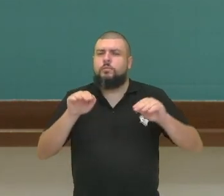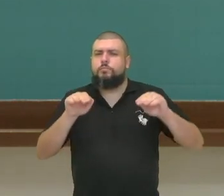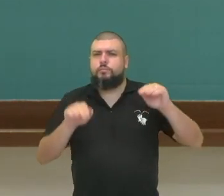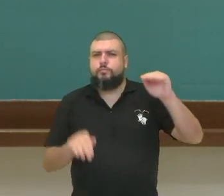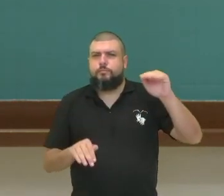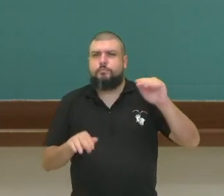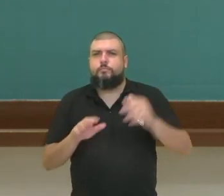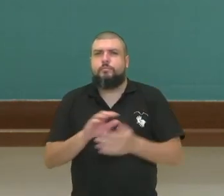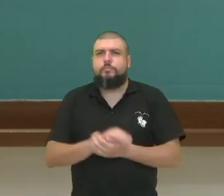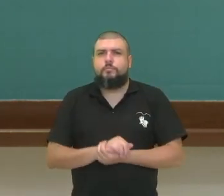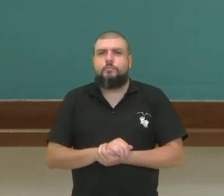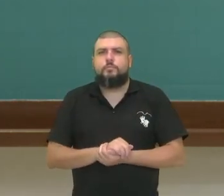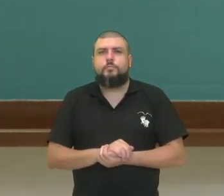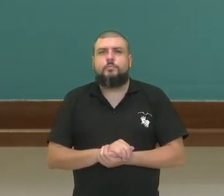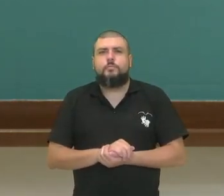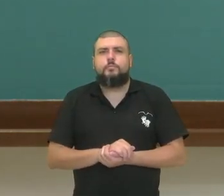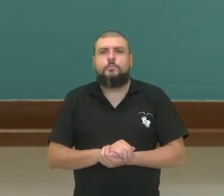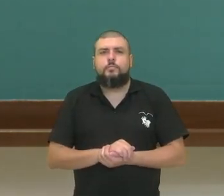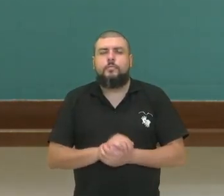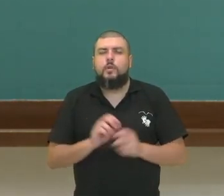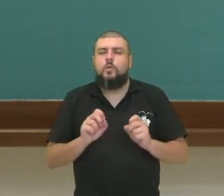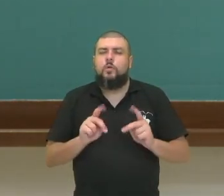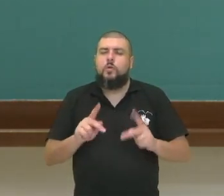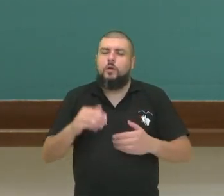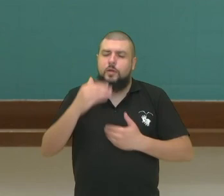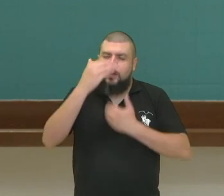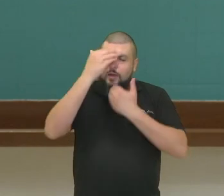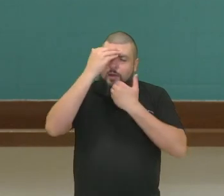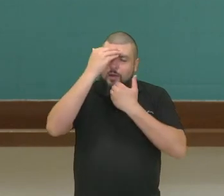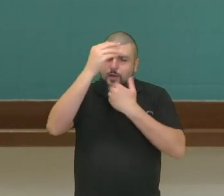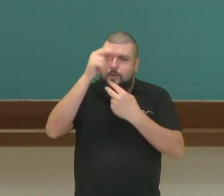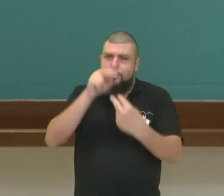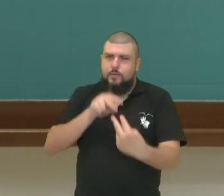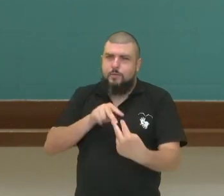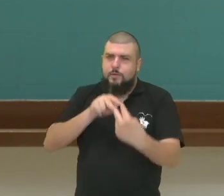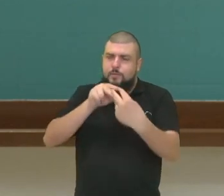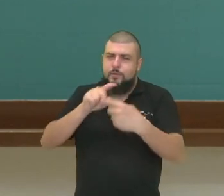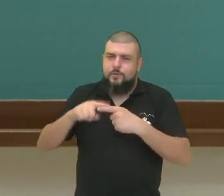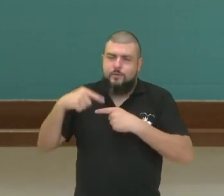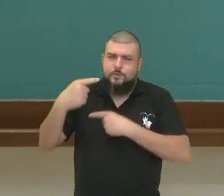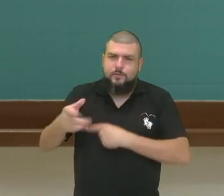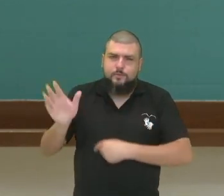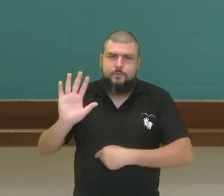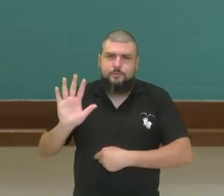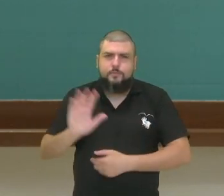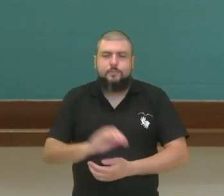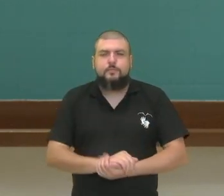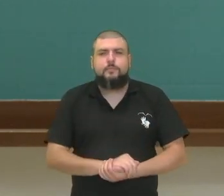Então, pessoal, tendo isso, agradeço por mais essa aula. Até a próxima.